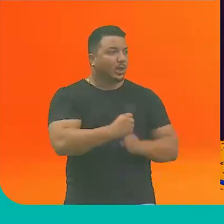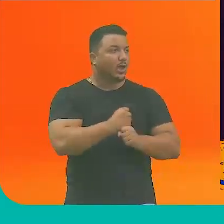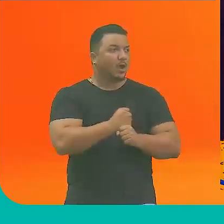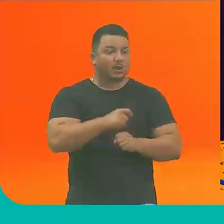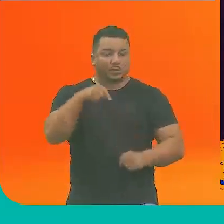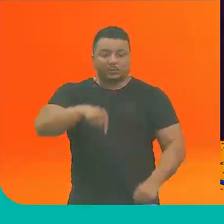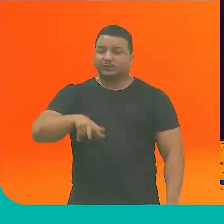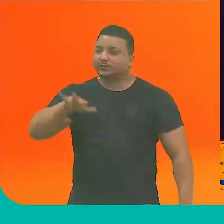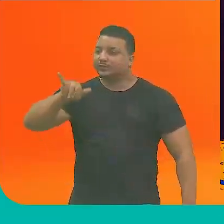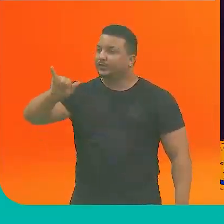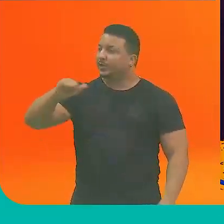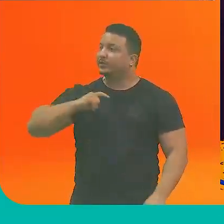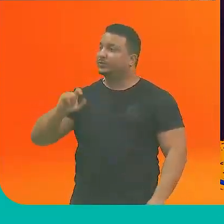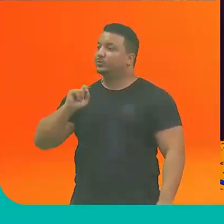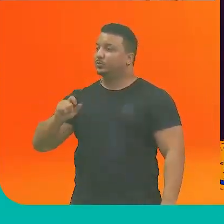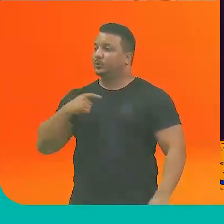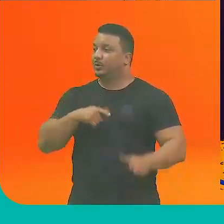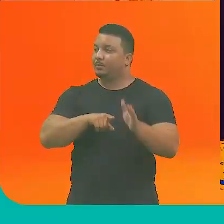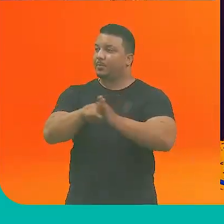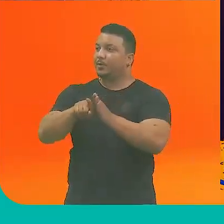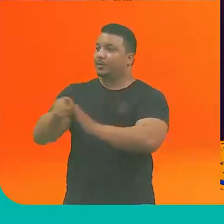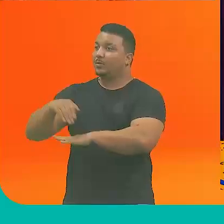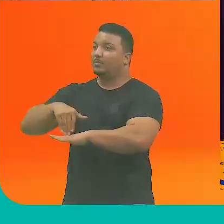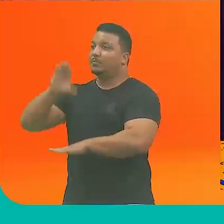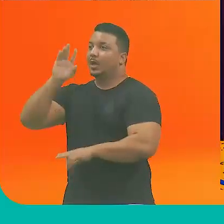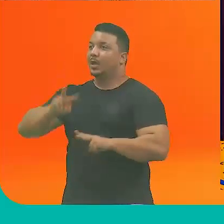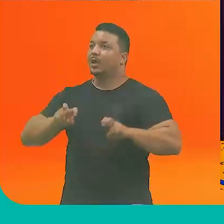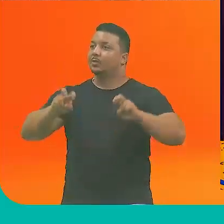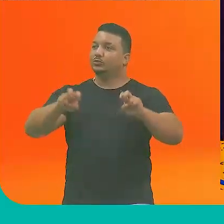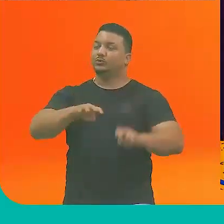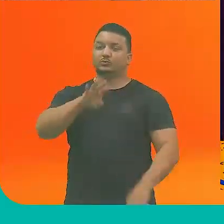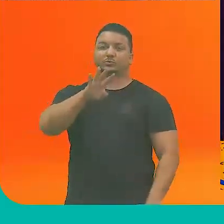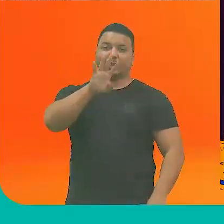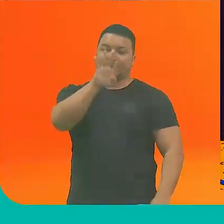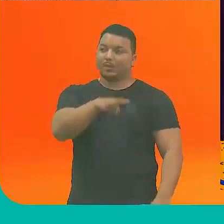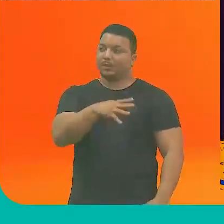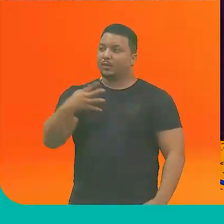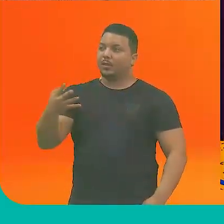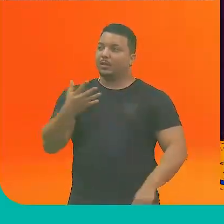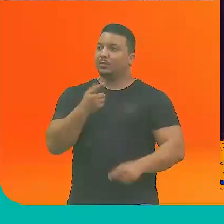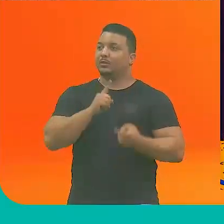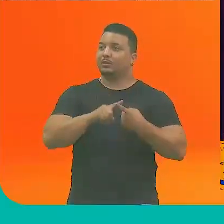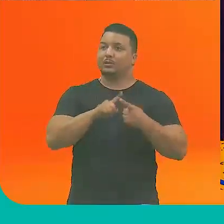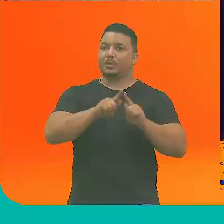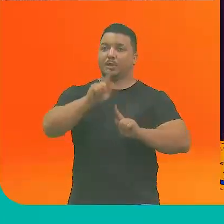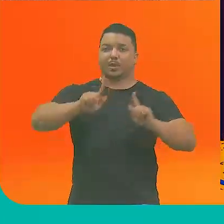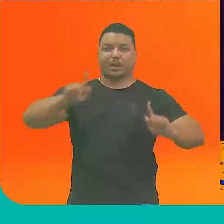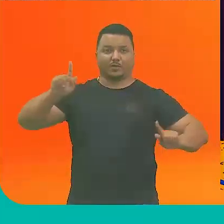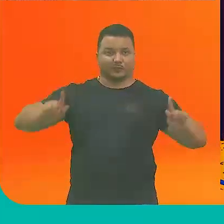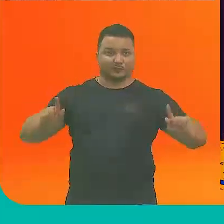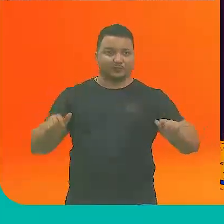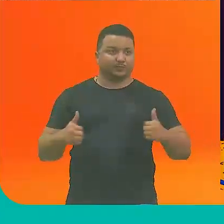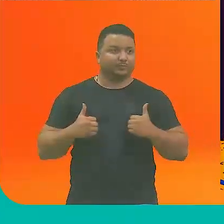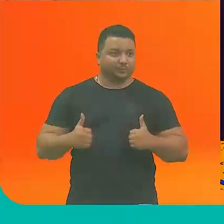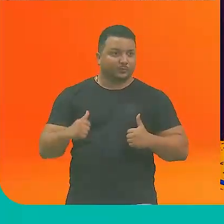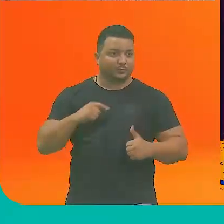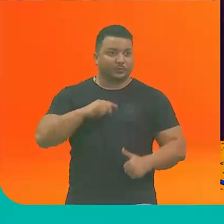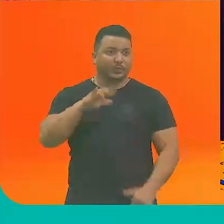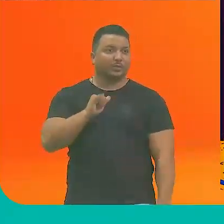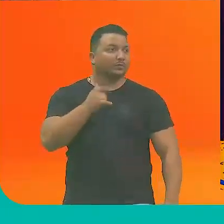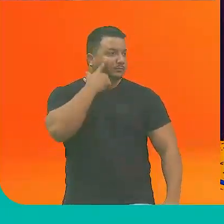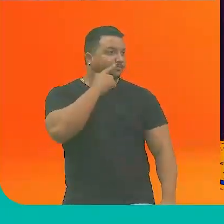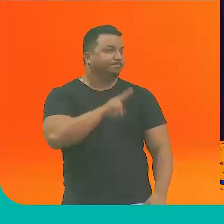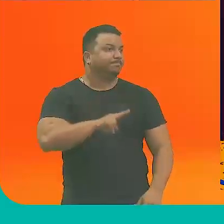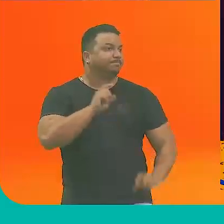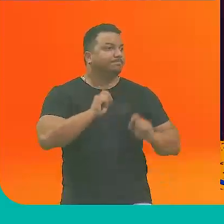tenhamos ainda mais questões de tabelas e gráficos, tá? E eu vou trabalhar com vocês as